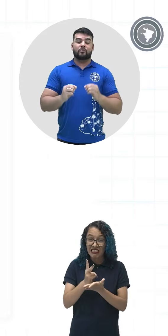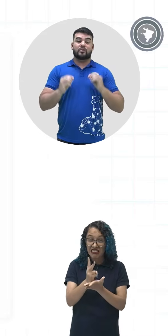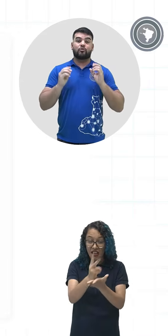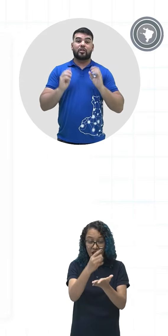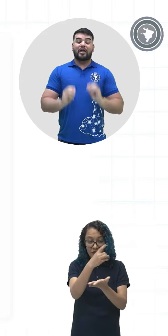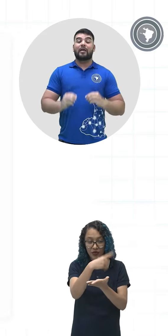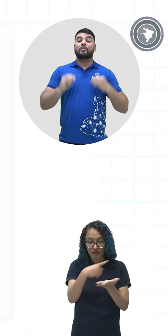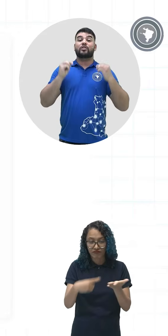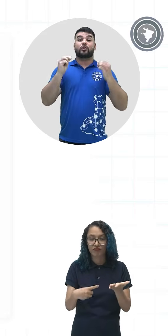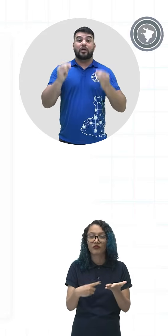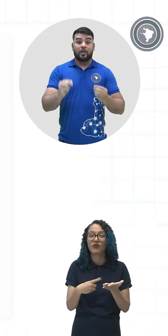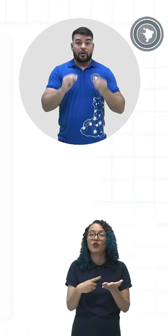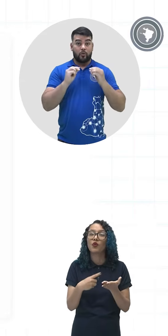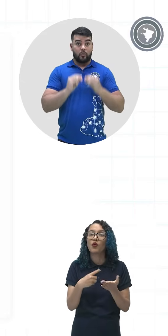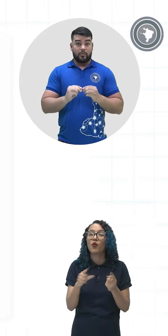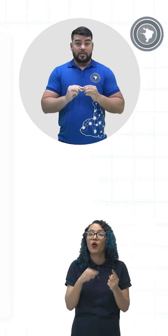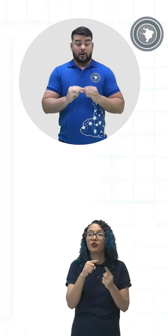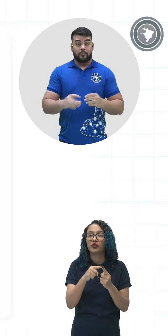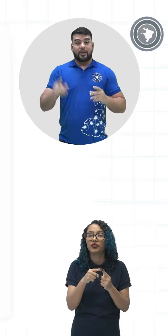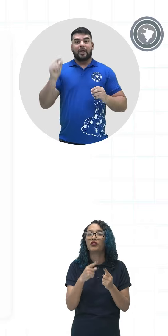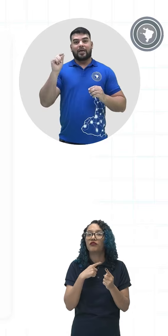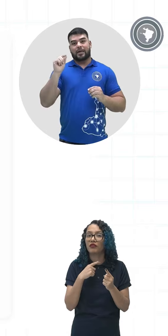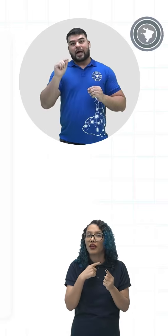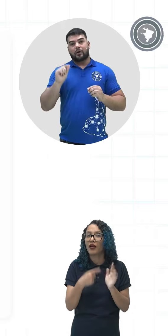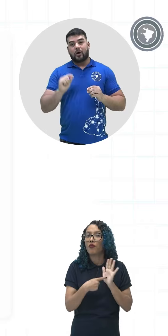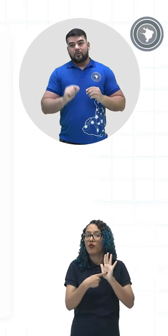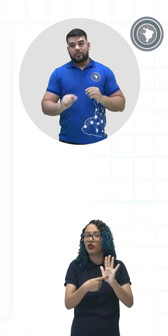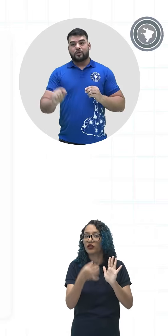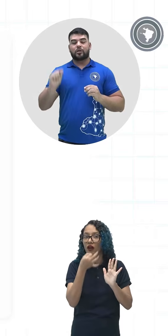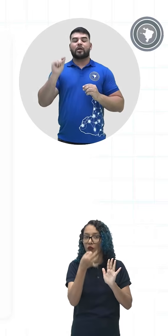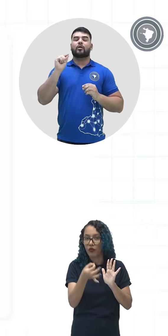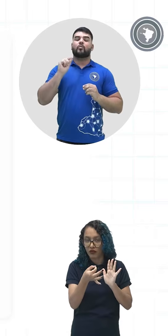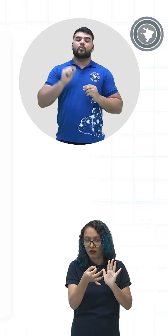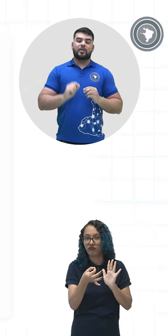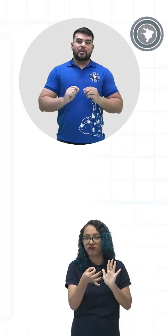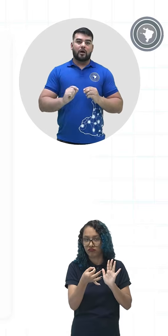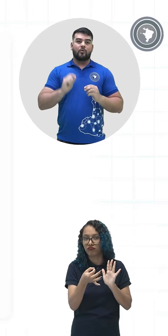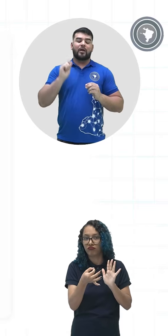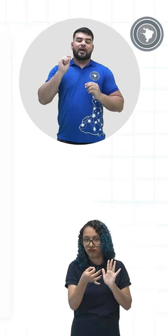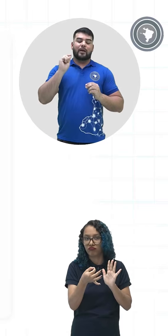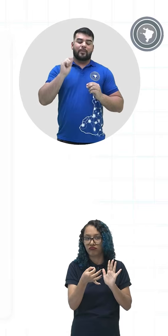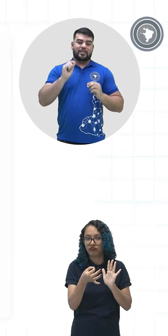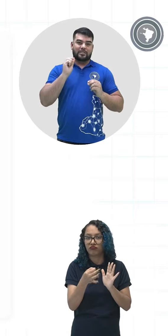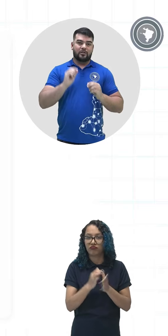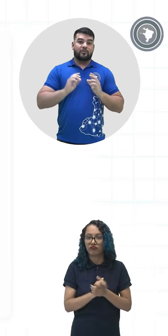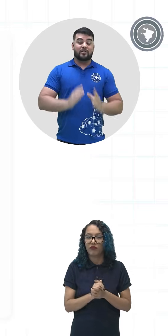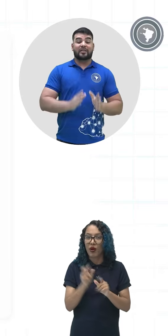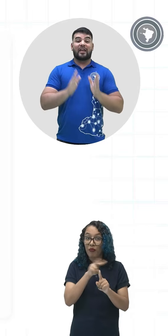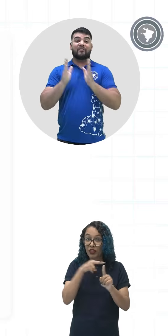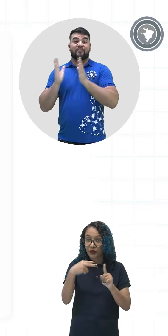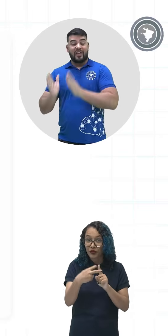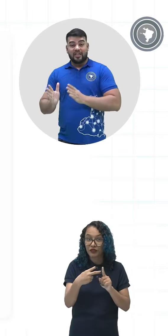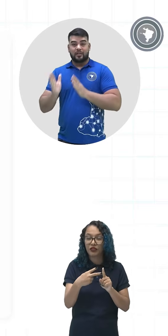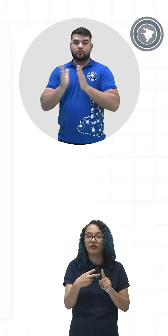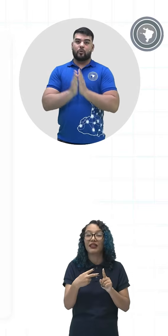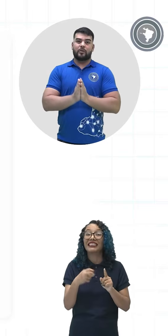tem essa função de emitir uma opinião. E, claro, ao emitir uma opinião, é preciso que você